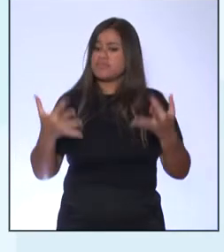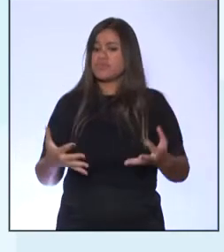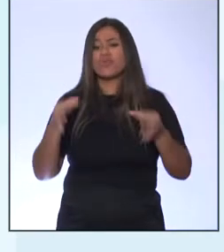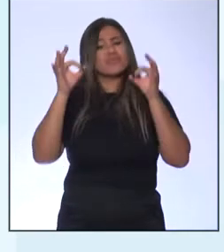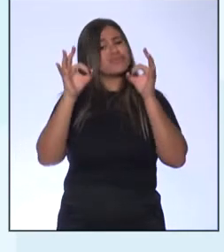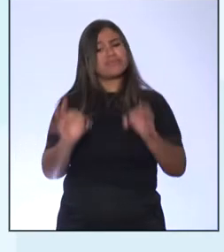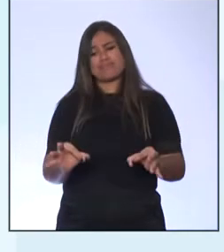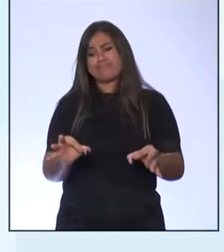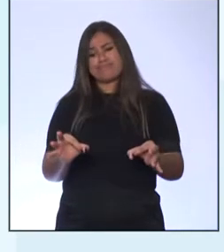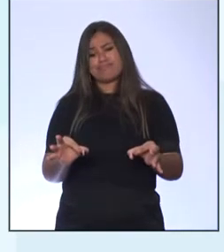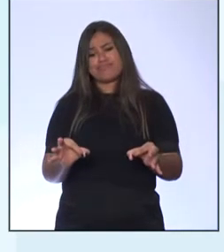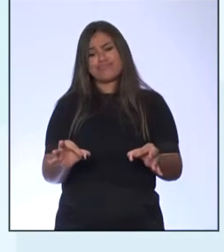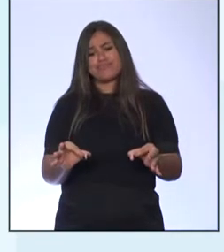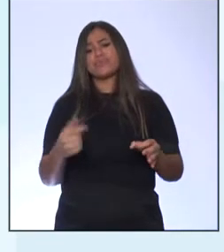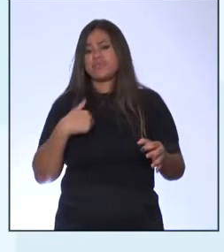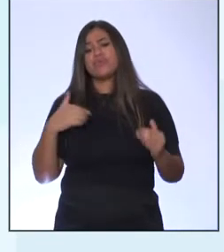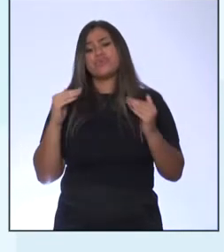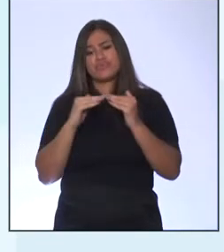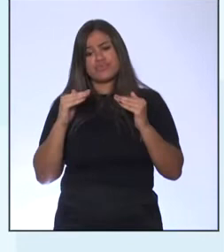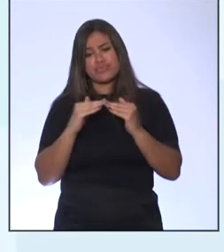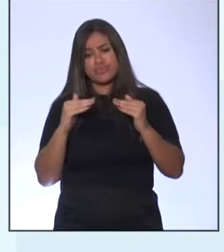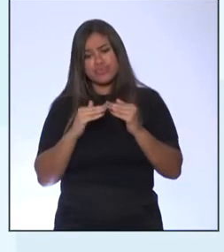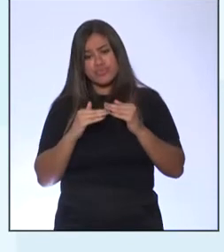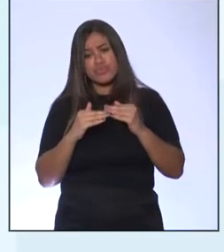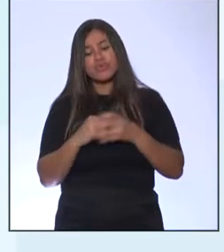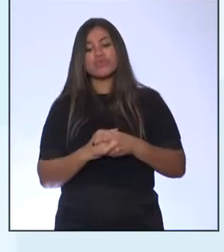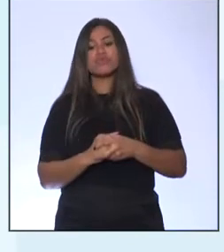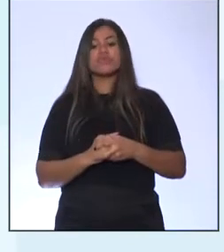acho que, para encerrar, eu diria o seguinte,